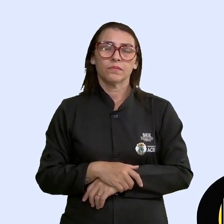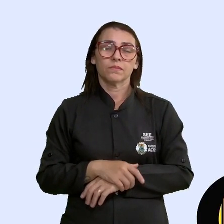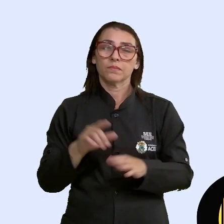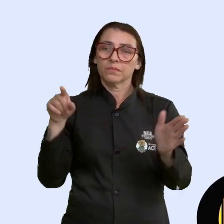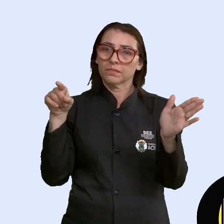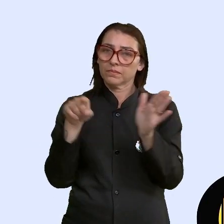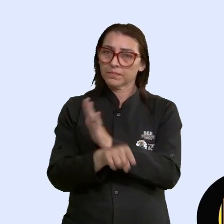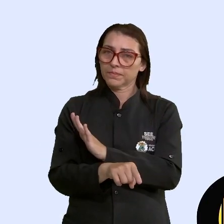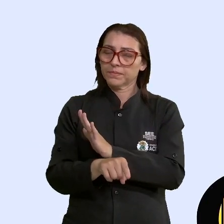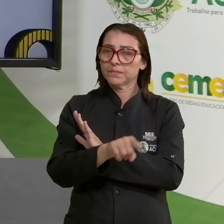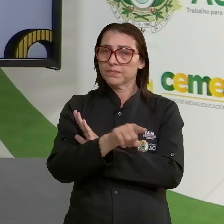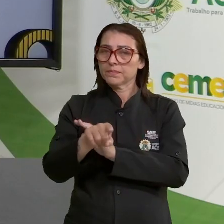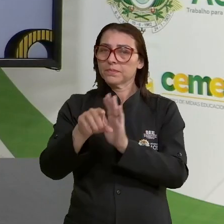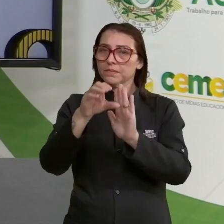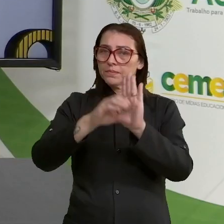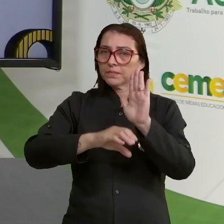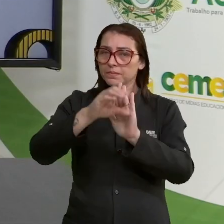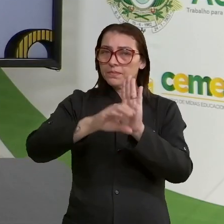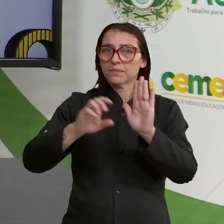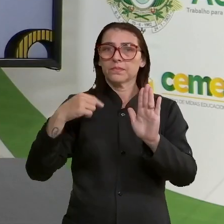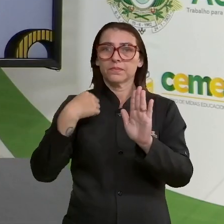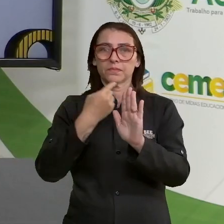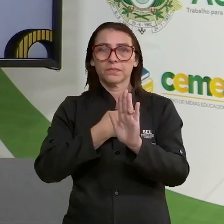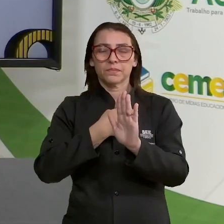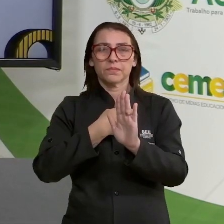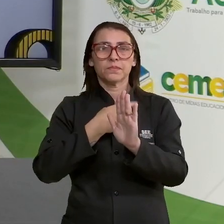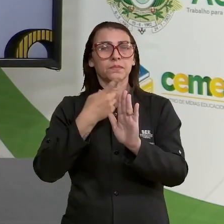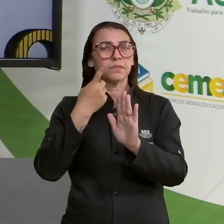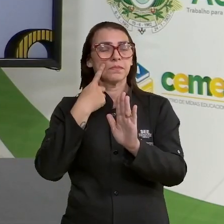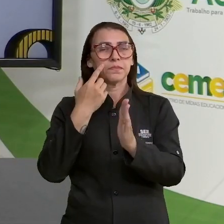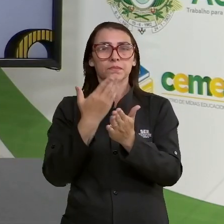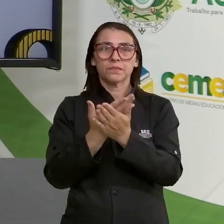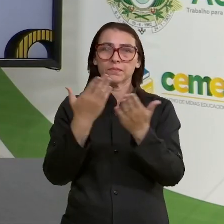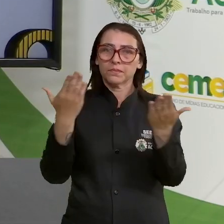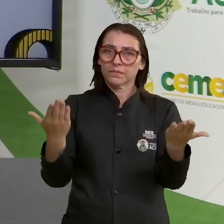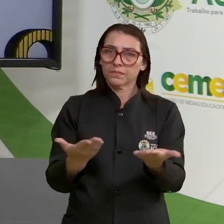questão para reforçar o conteúdo que a gente viu na nossa aula de